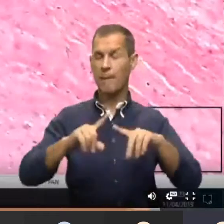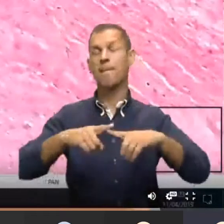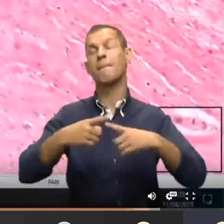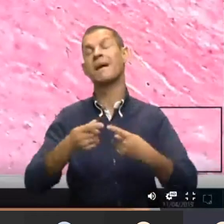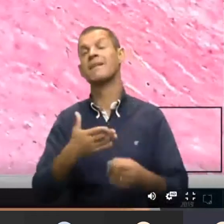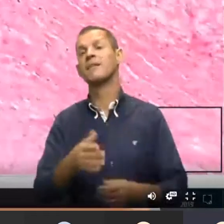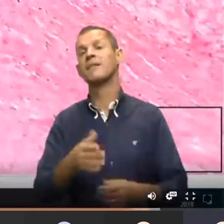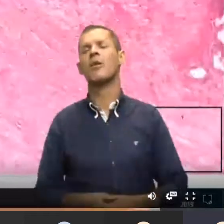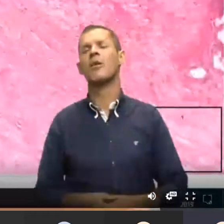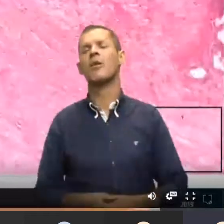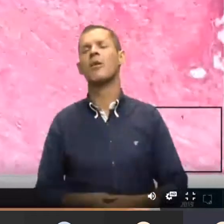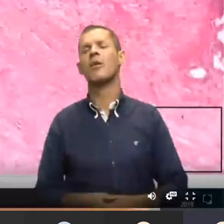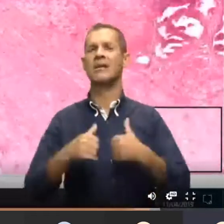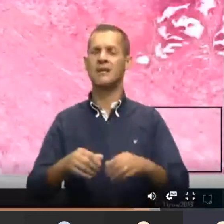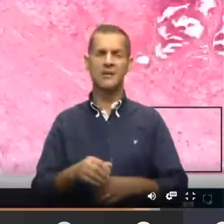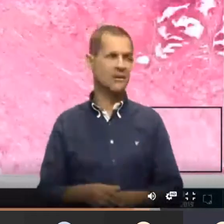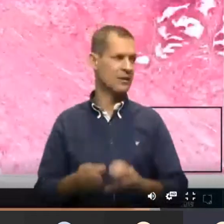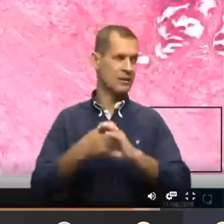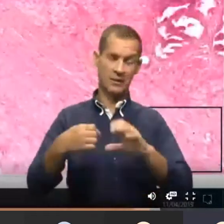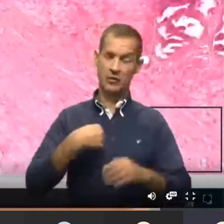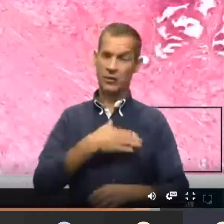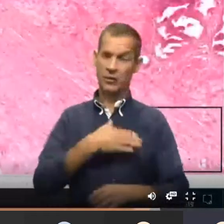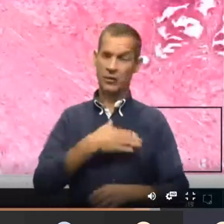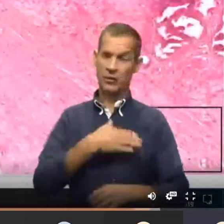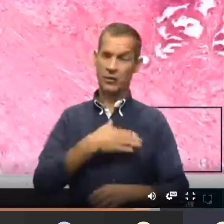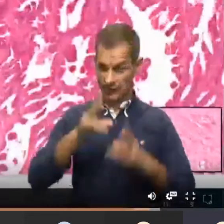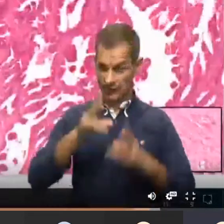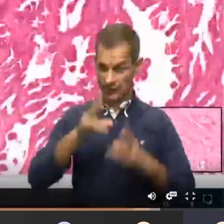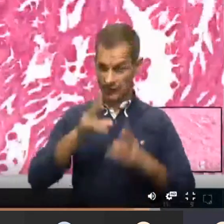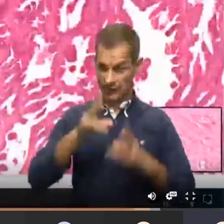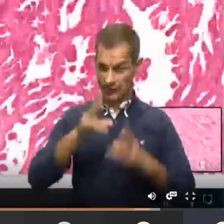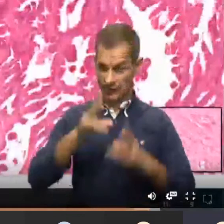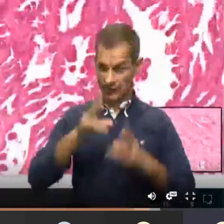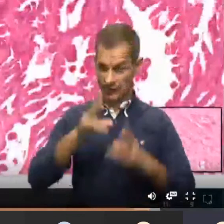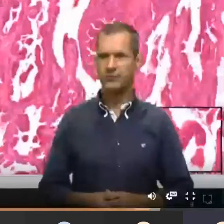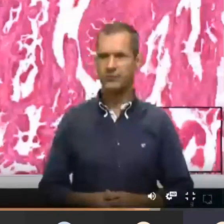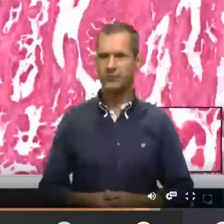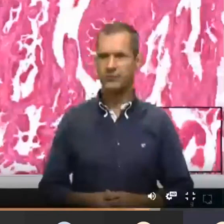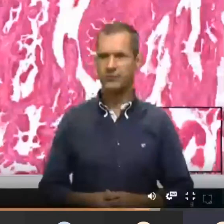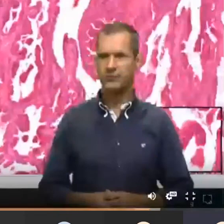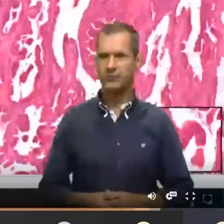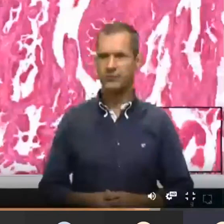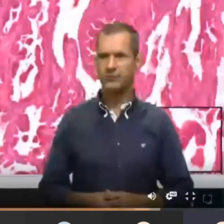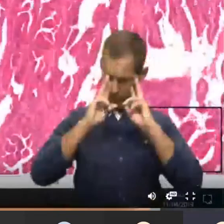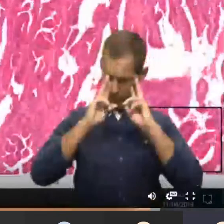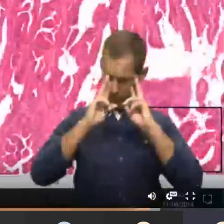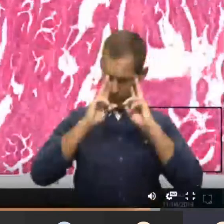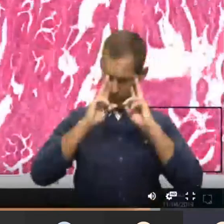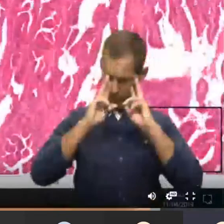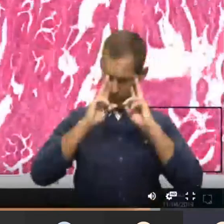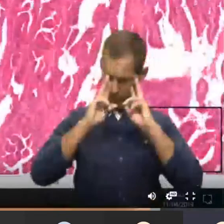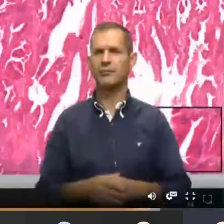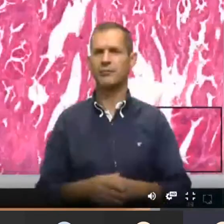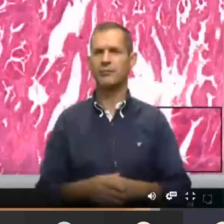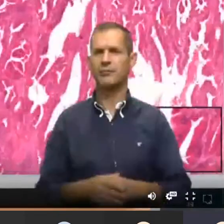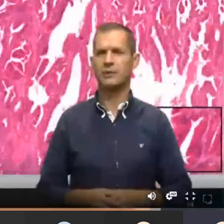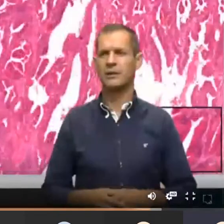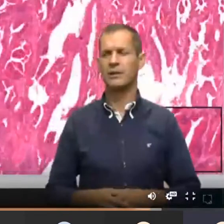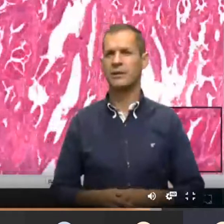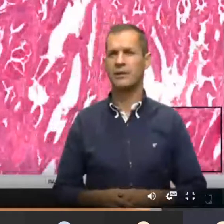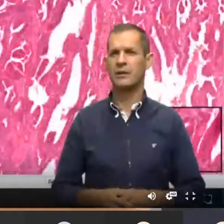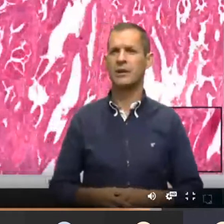ok? Então, é justamente essa questão que eu quero que vocês observem. E aí, se a gente observar também